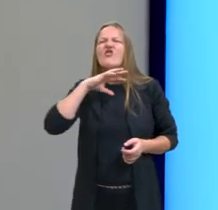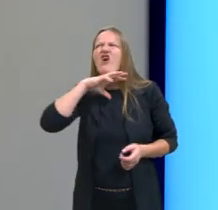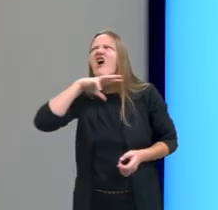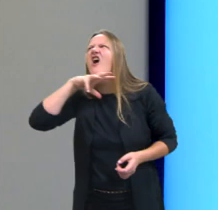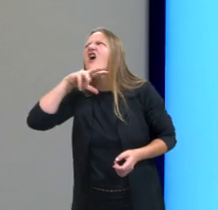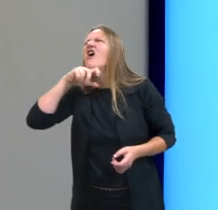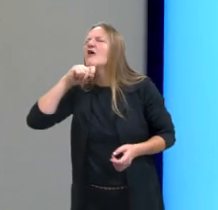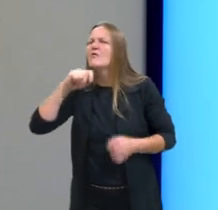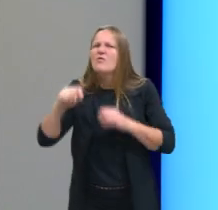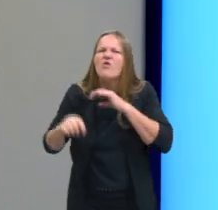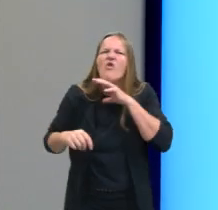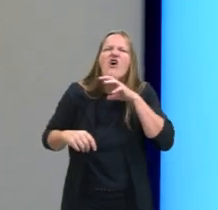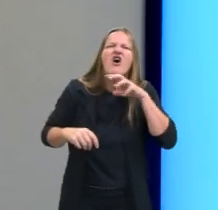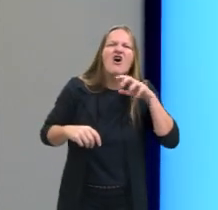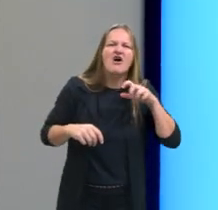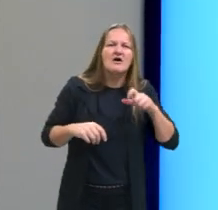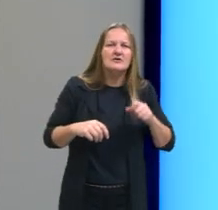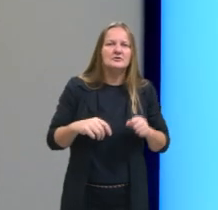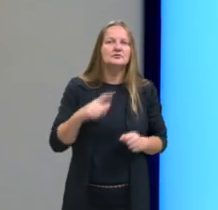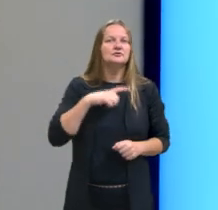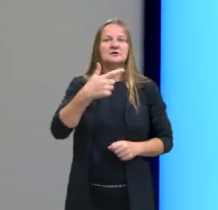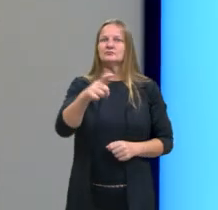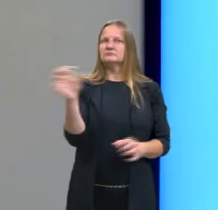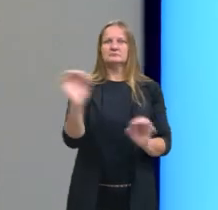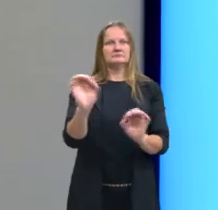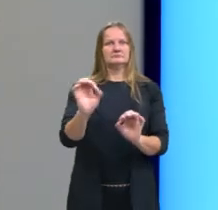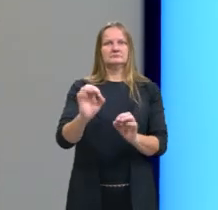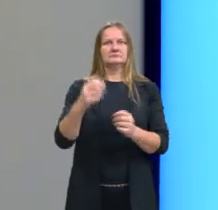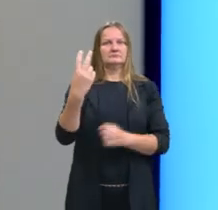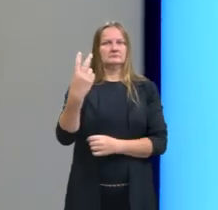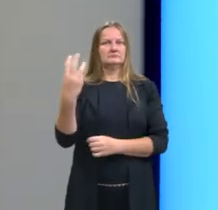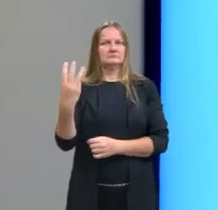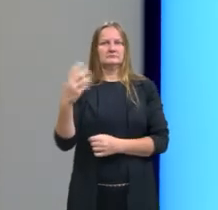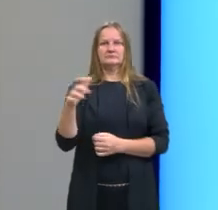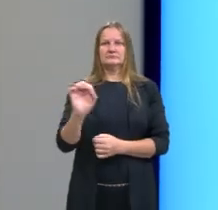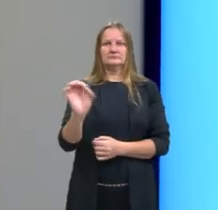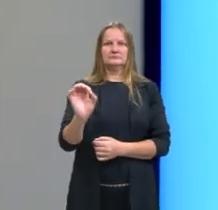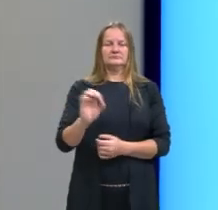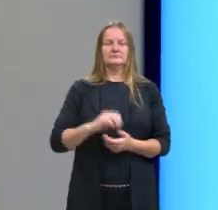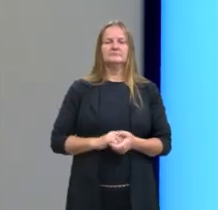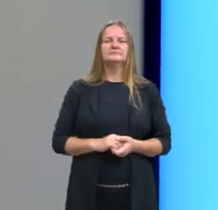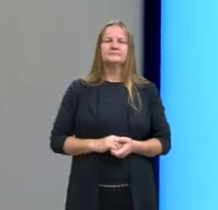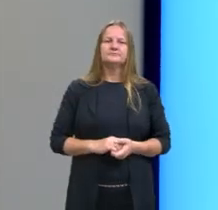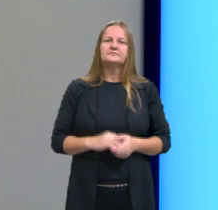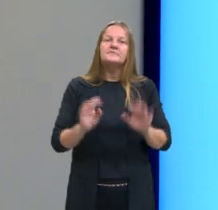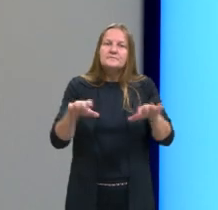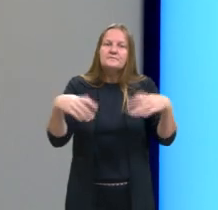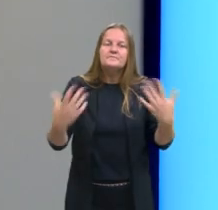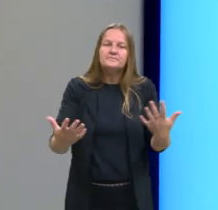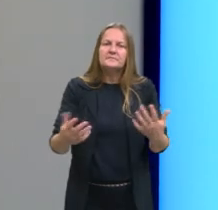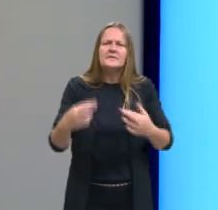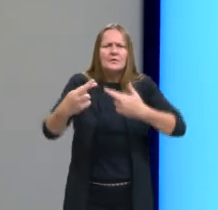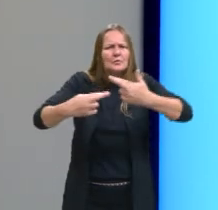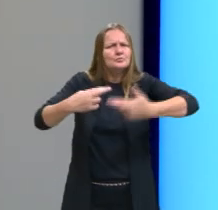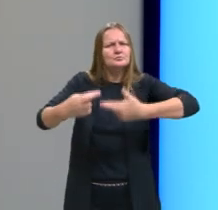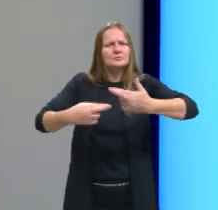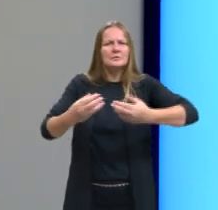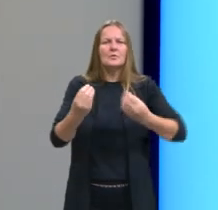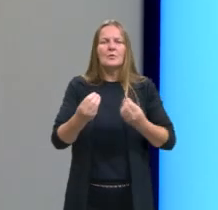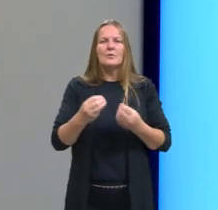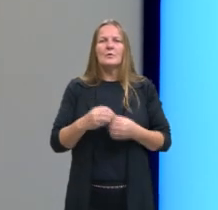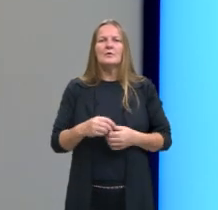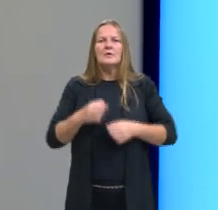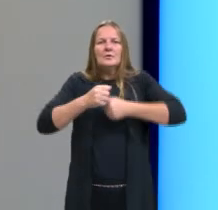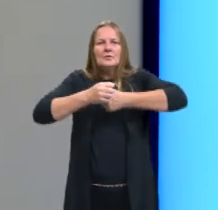são as que não rugem certo então com relação a essa